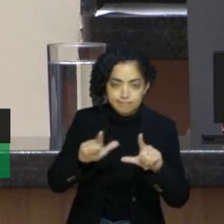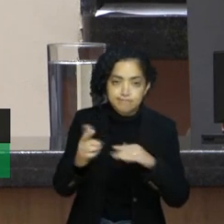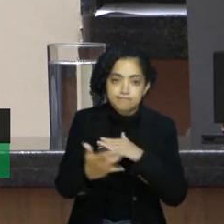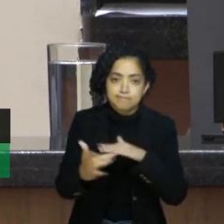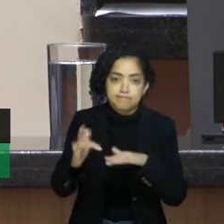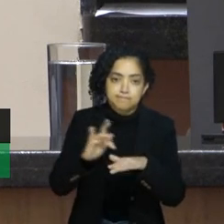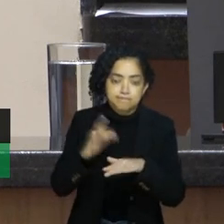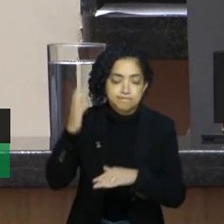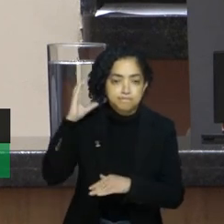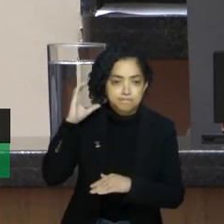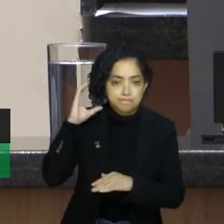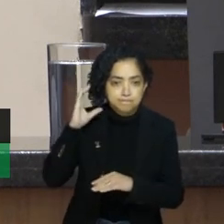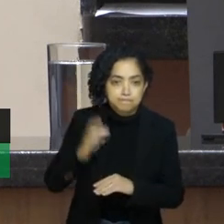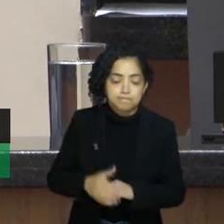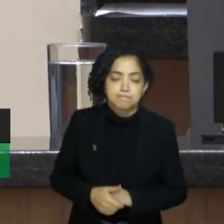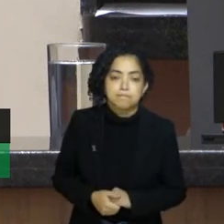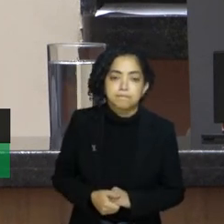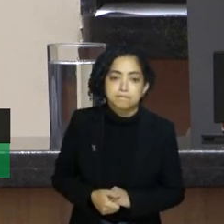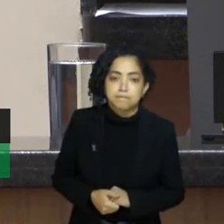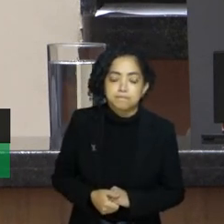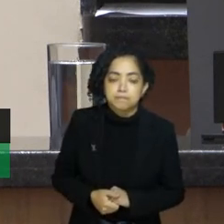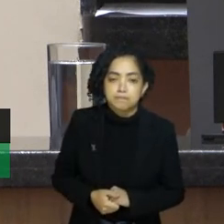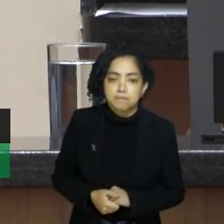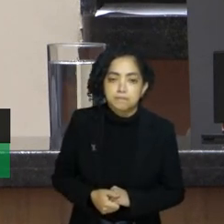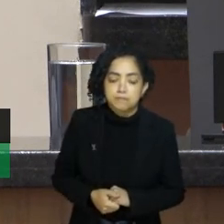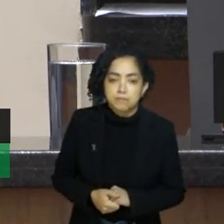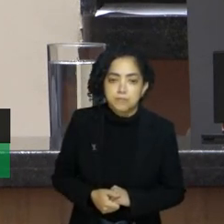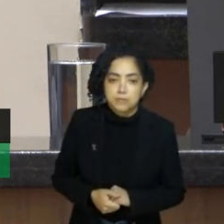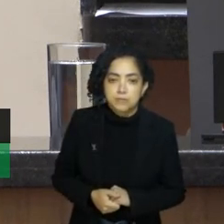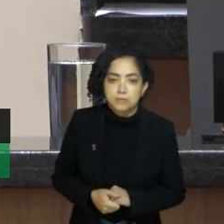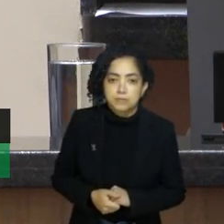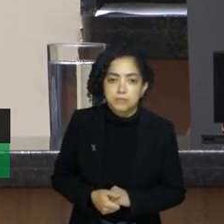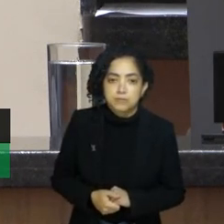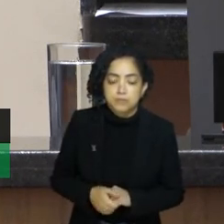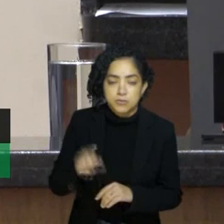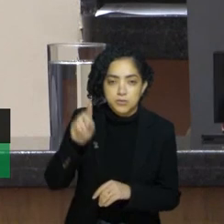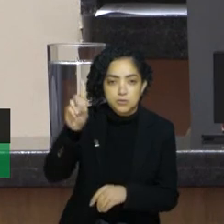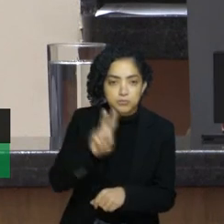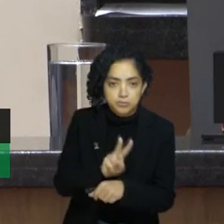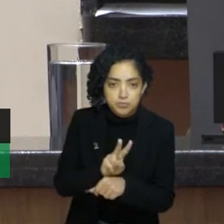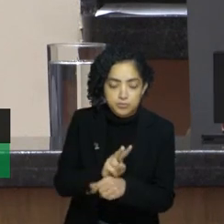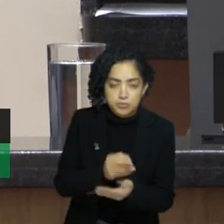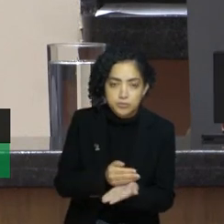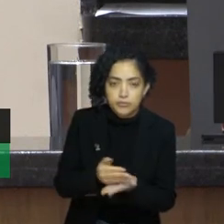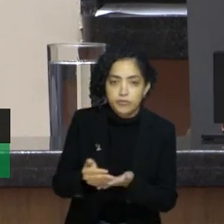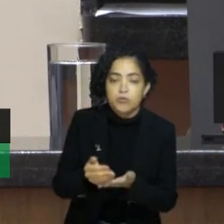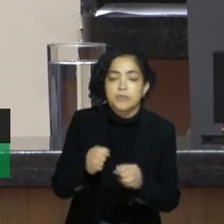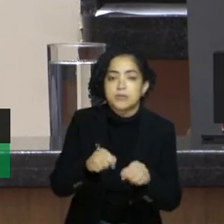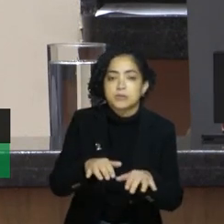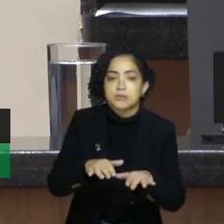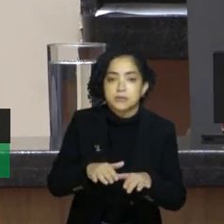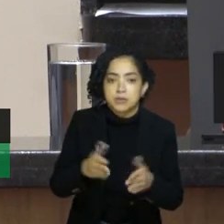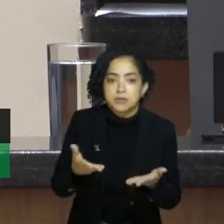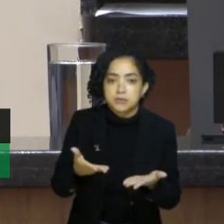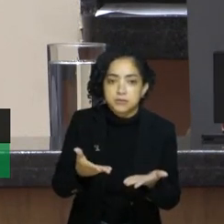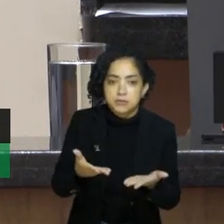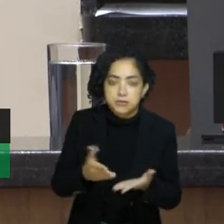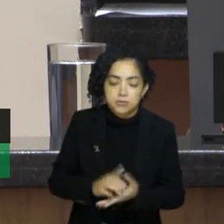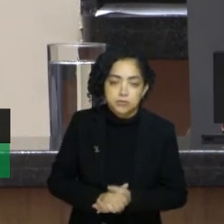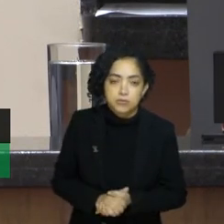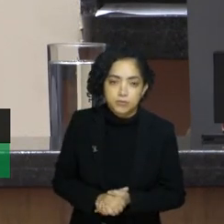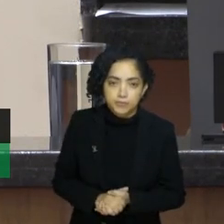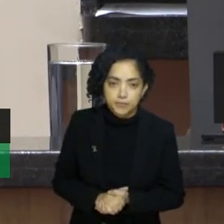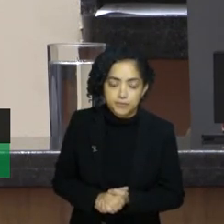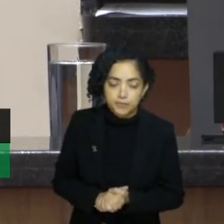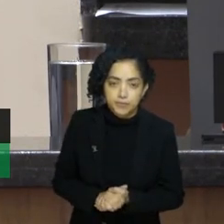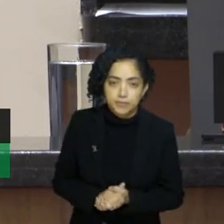rádio digital, redes sociais, e sob a proteção de Deus, declaro aberta a presente